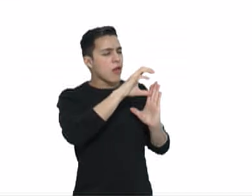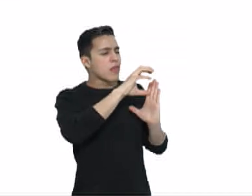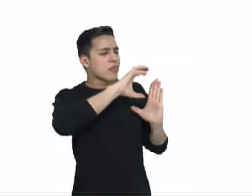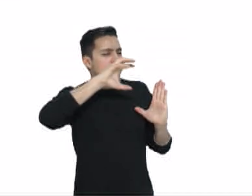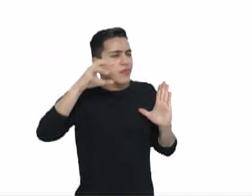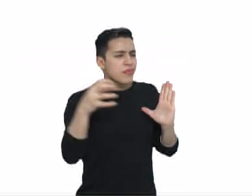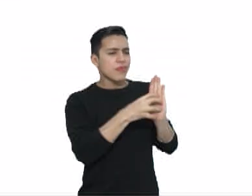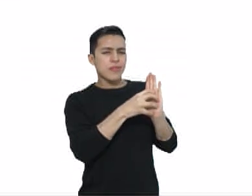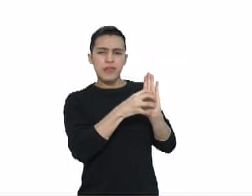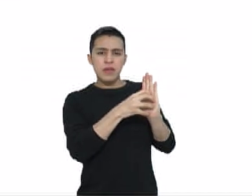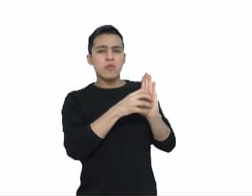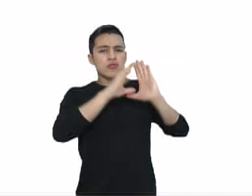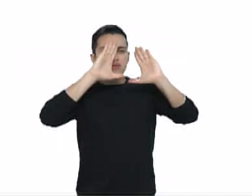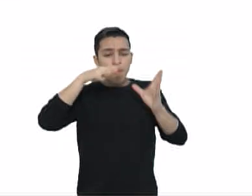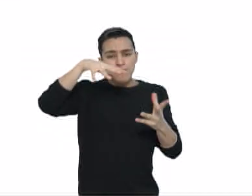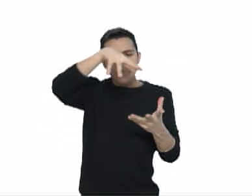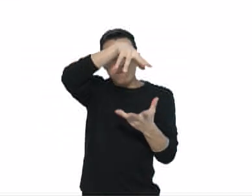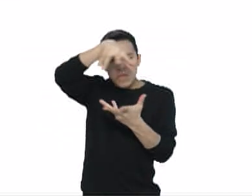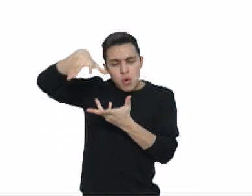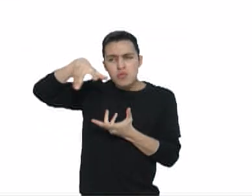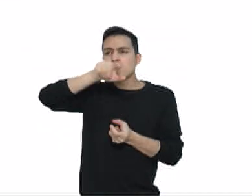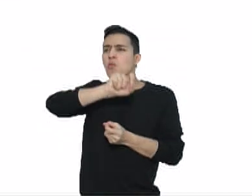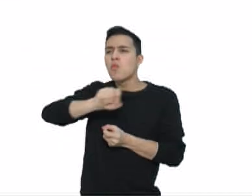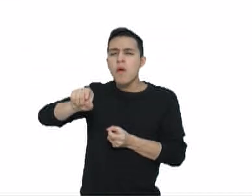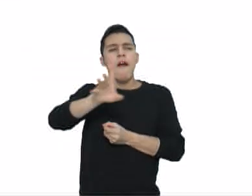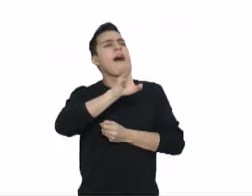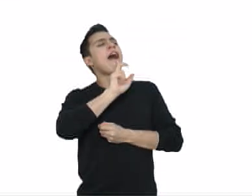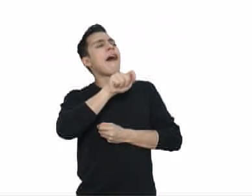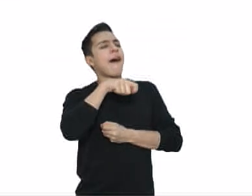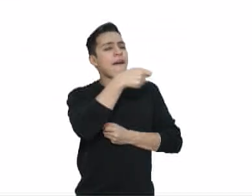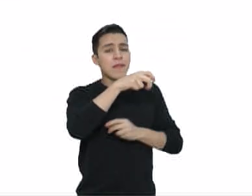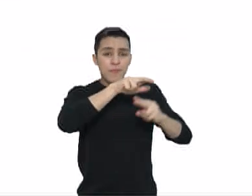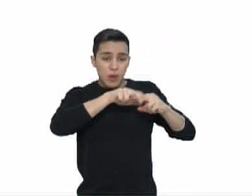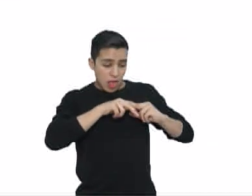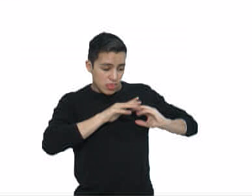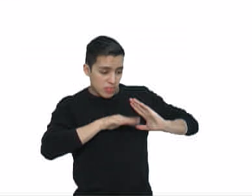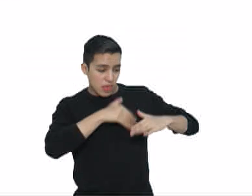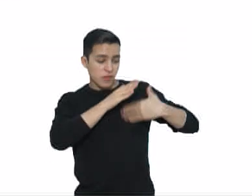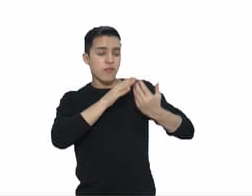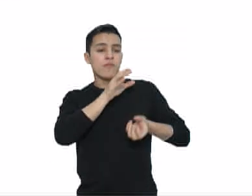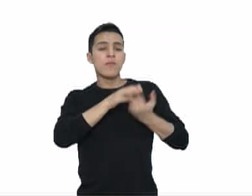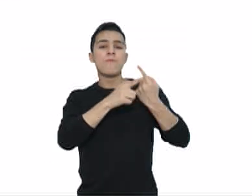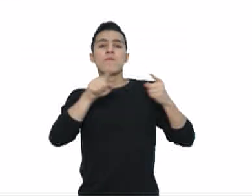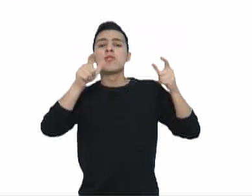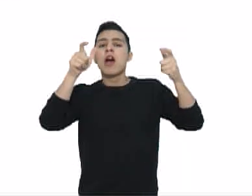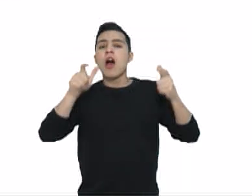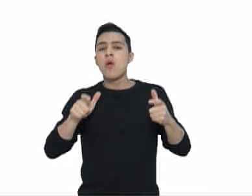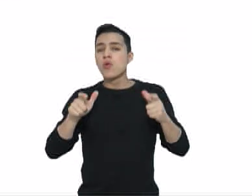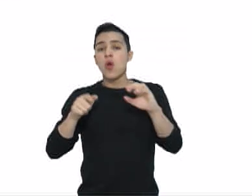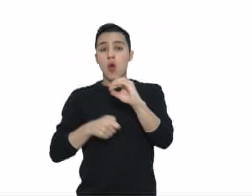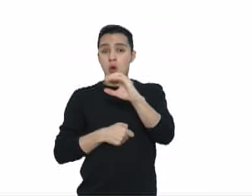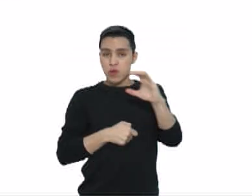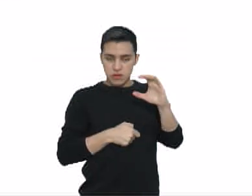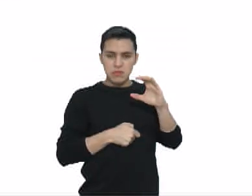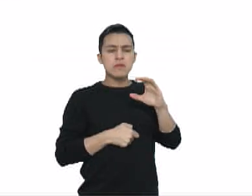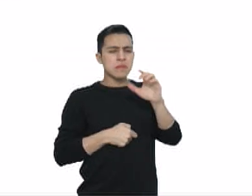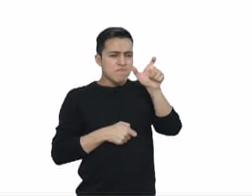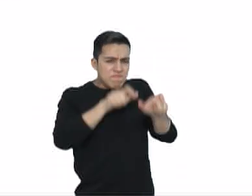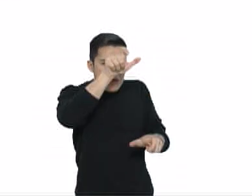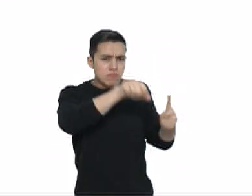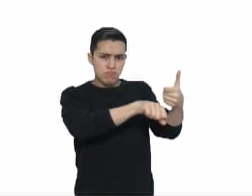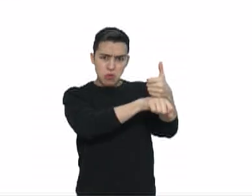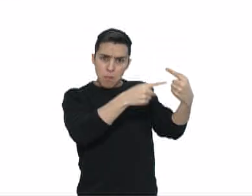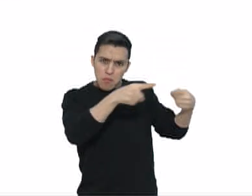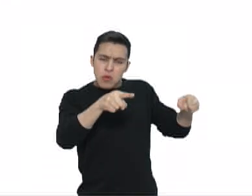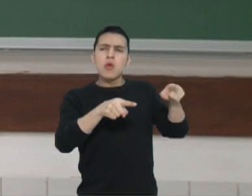ficaram mundialmente conhecidos a partir do desenvolvimento da música no Ocidente e é usada por músicos.